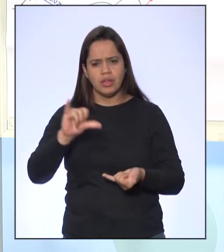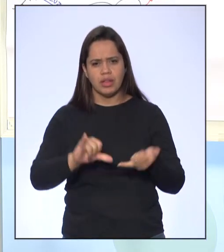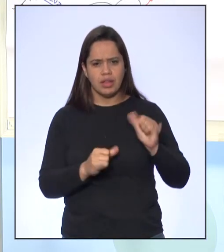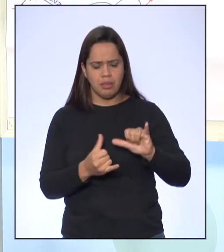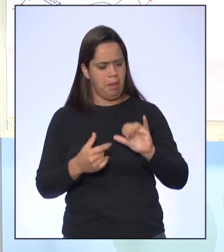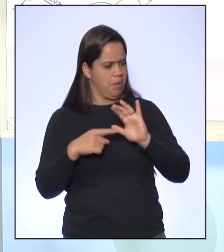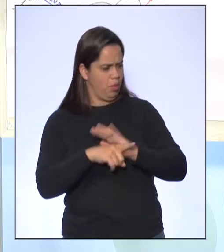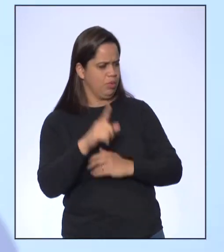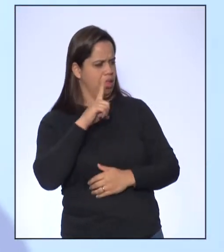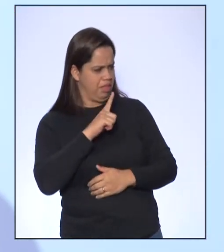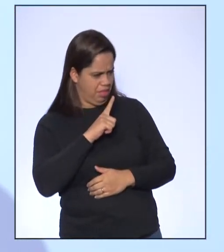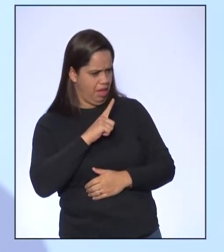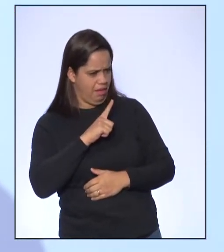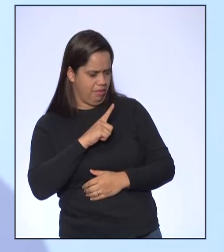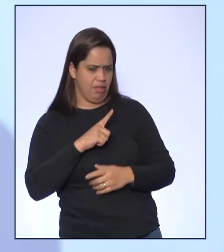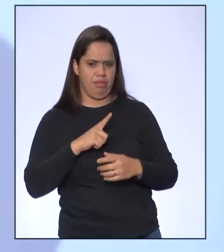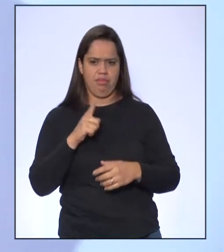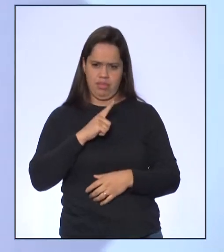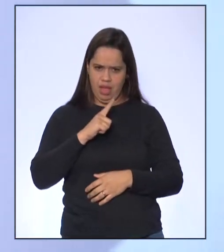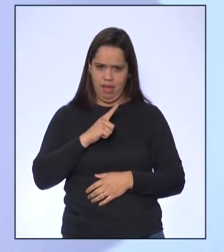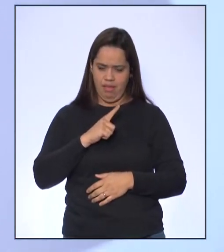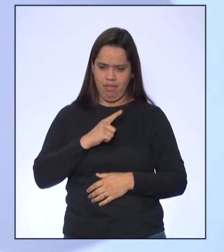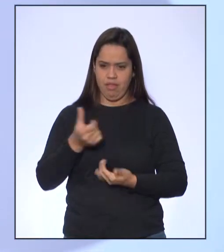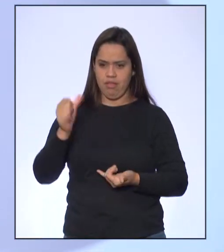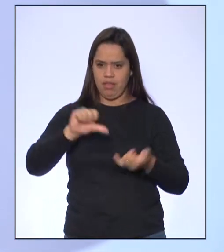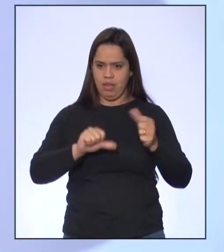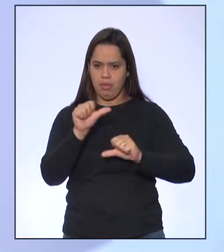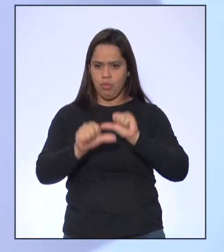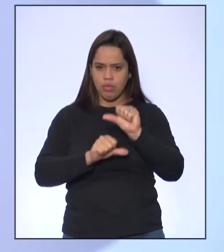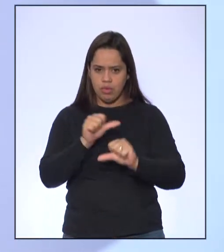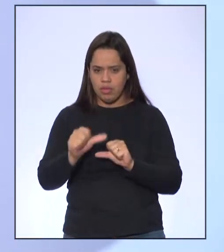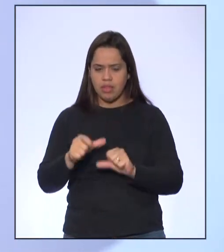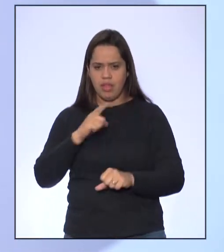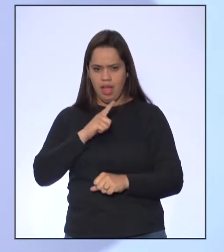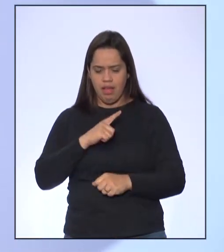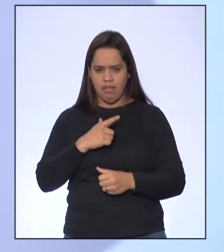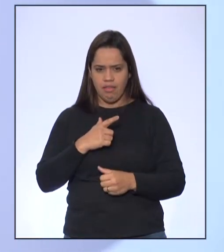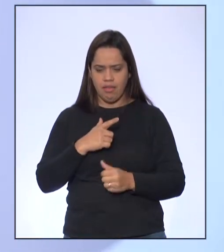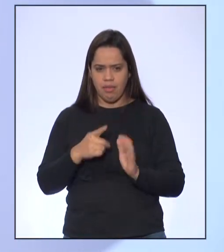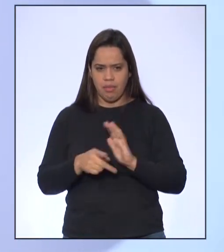aconteceu aqui? Houve reação química? Qual foi a reação química?